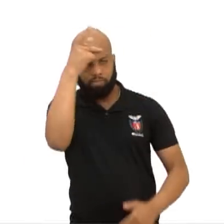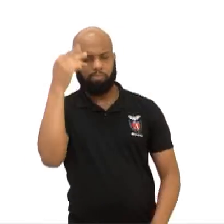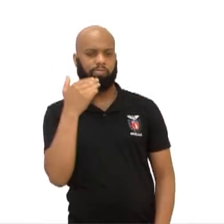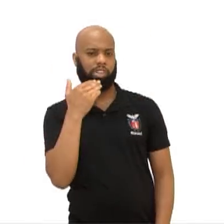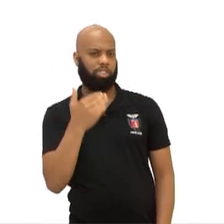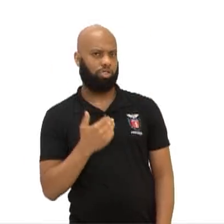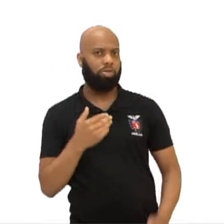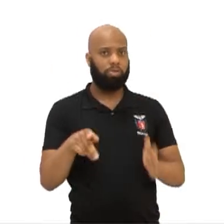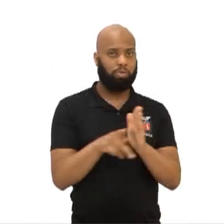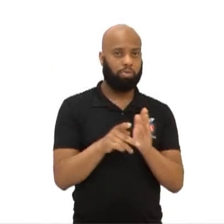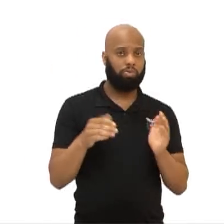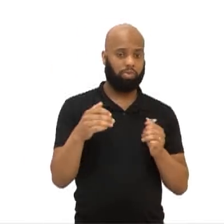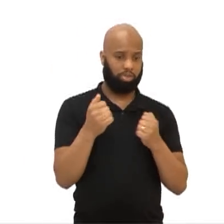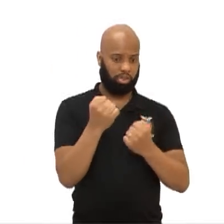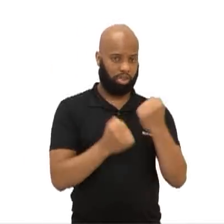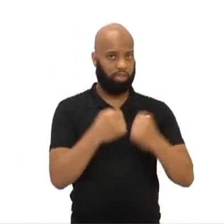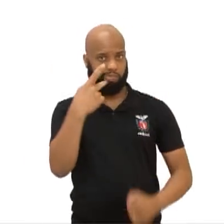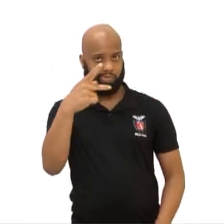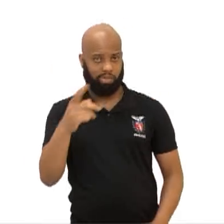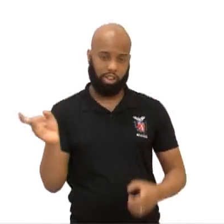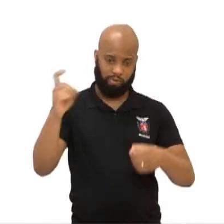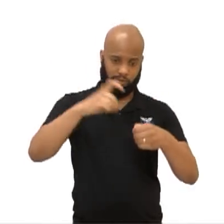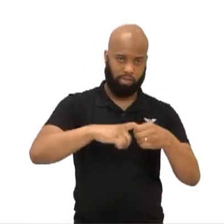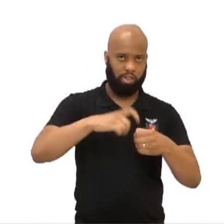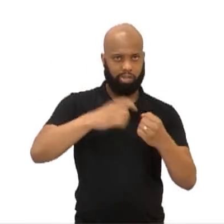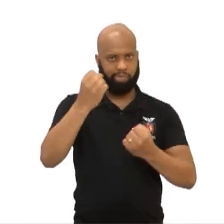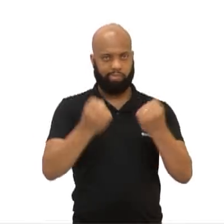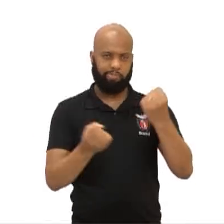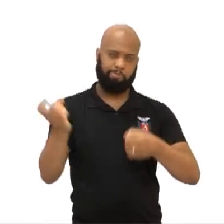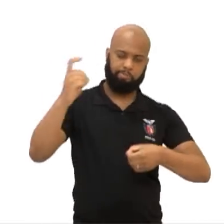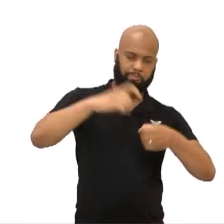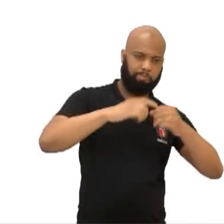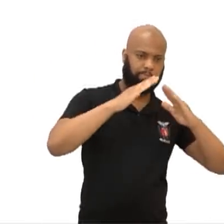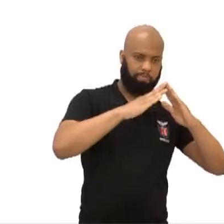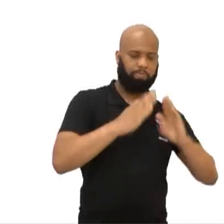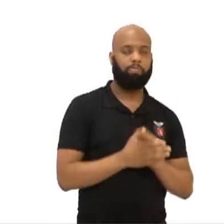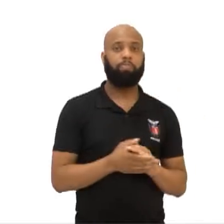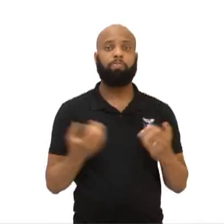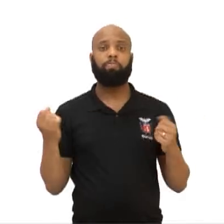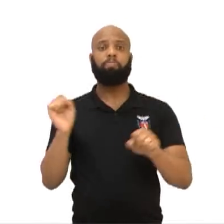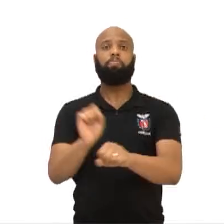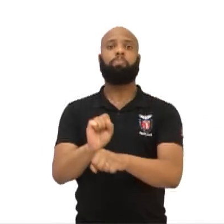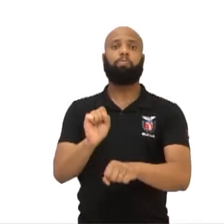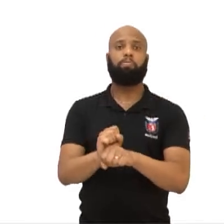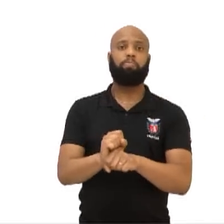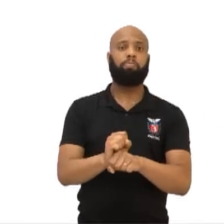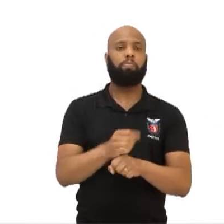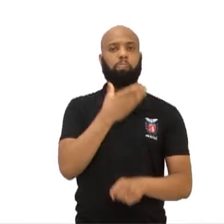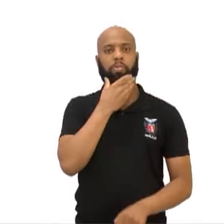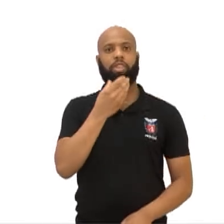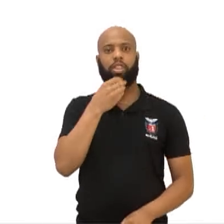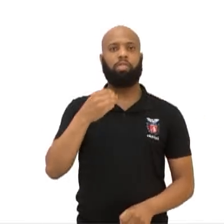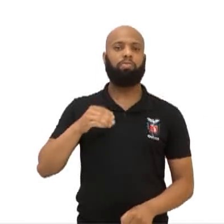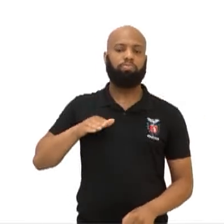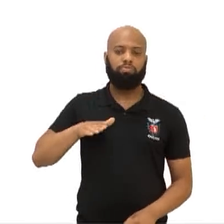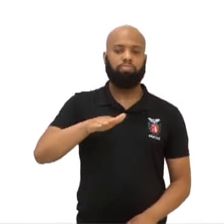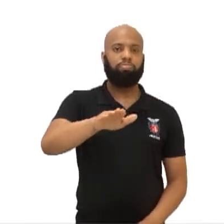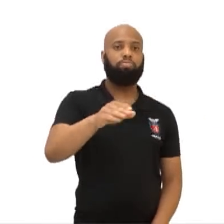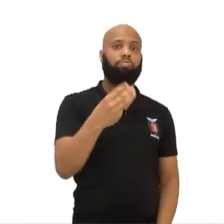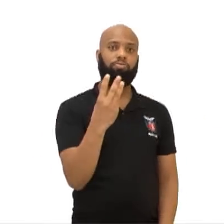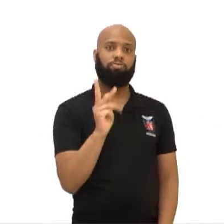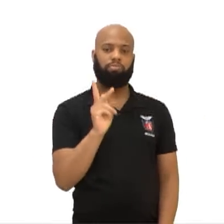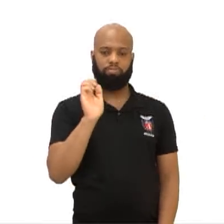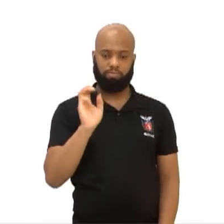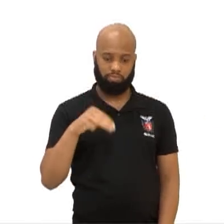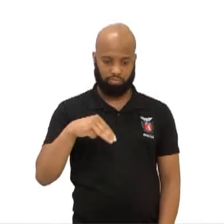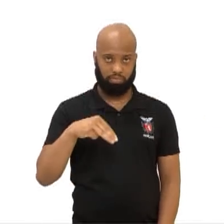seu carro próprio na volta para casa. Na primeira parada, Henrique andou 3 quilômetros. Da